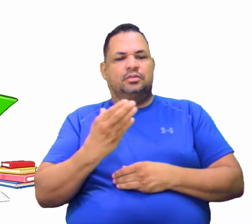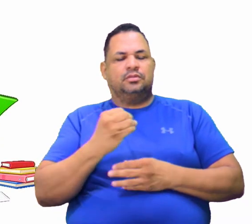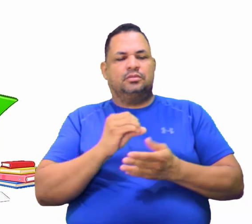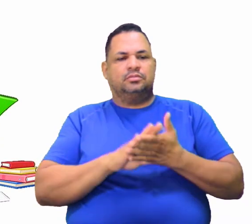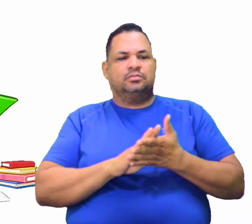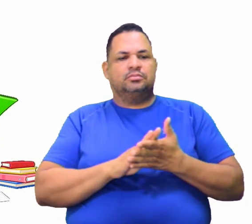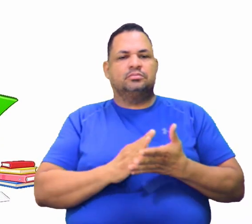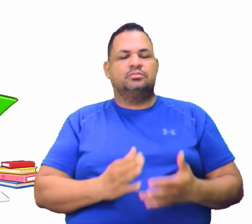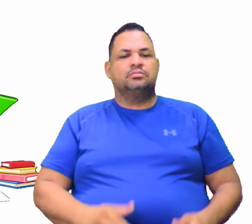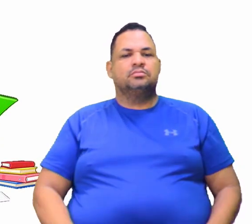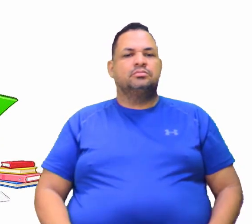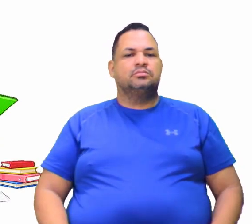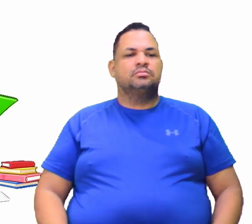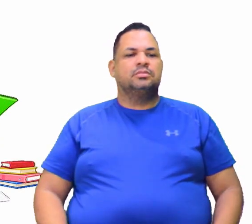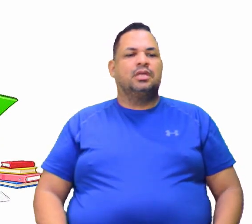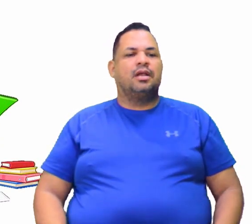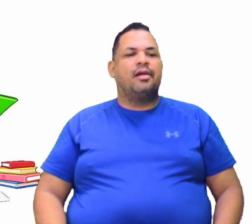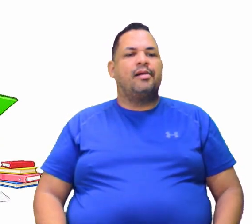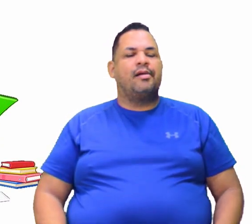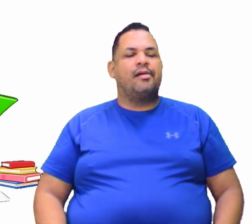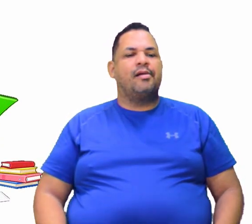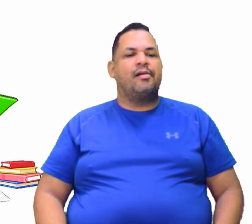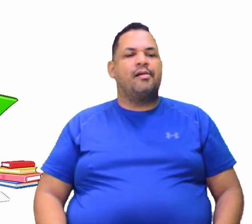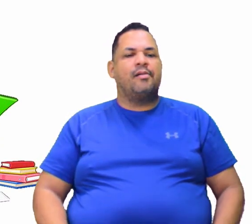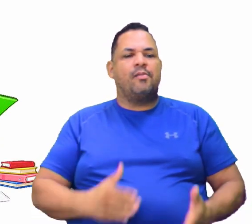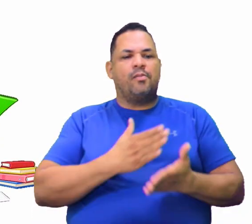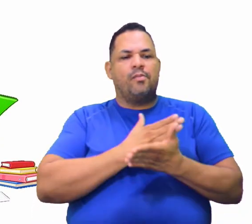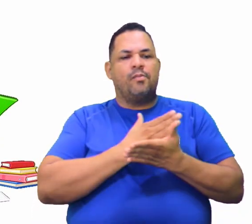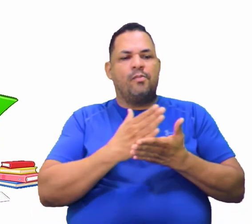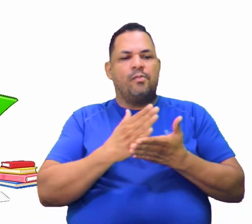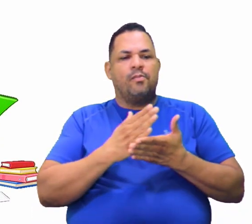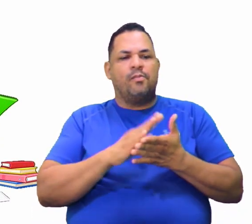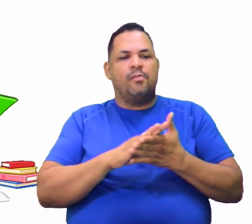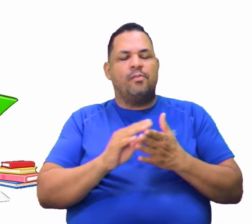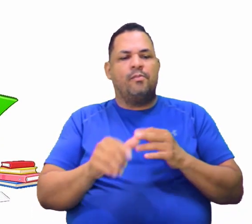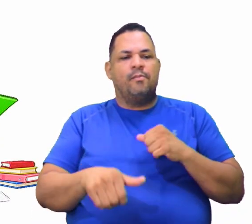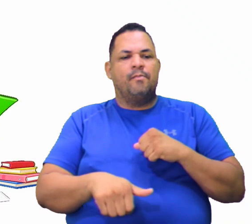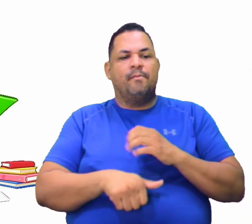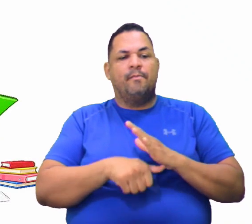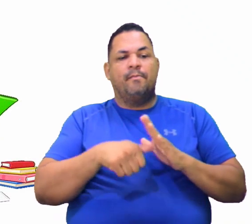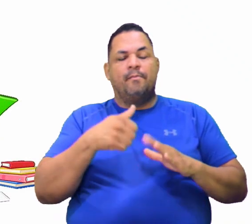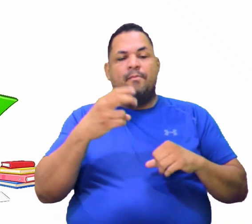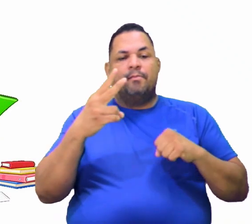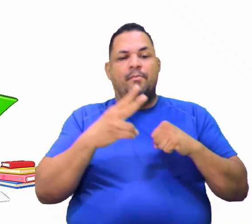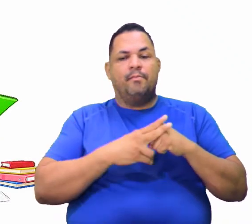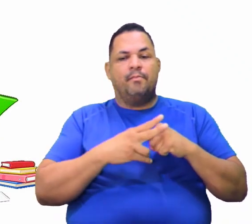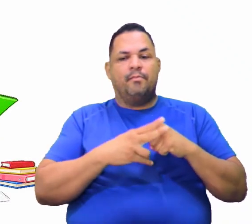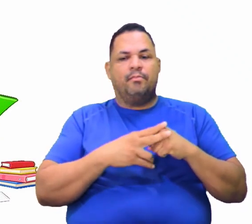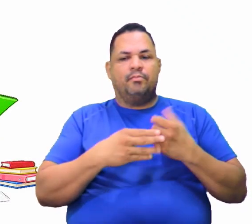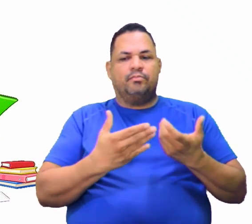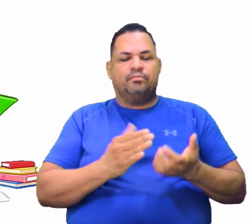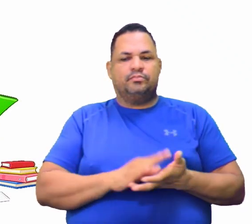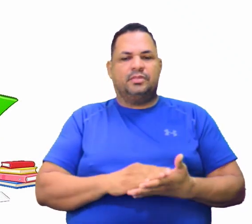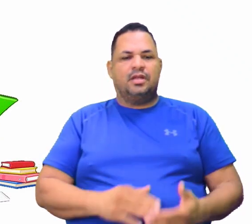Dá-me o danoninho. Tá certo? Então, aqui vai começar o quê? Primeiro com o verbo. Não me dá o